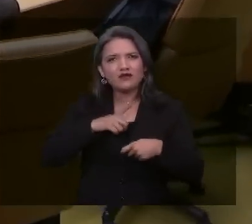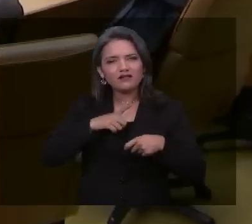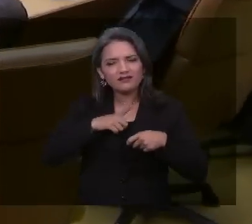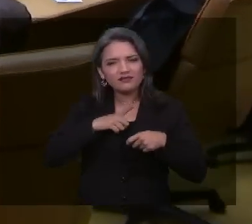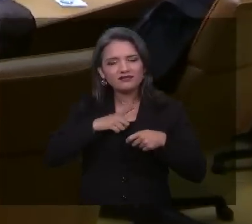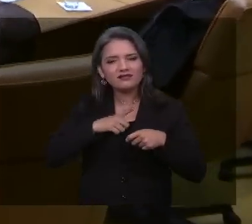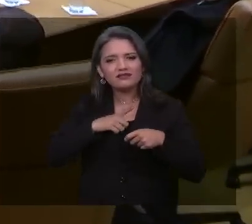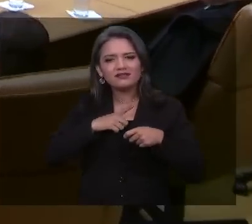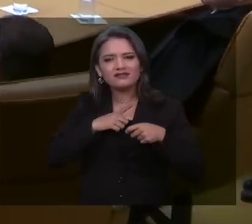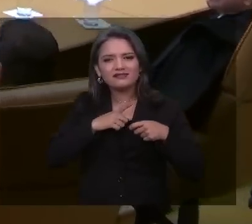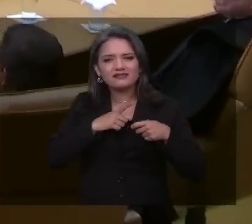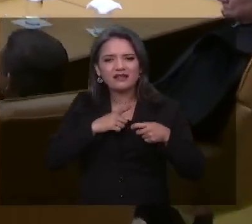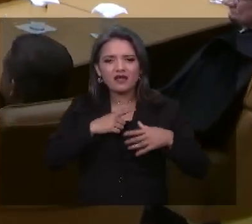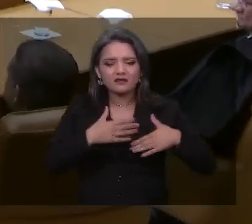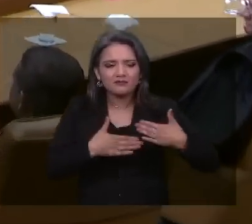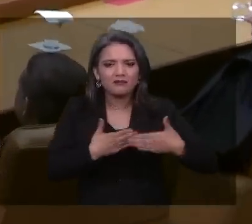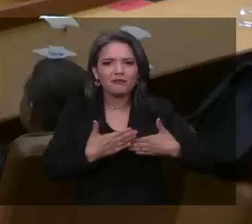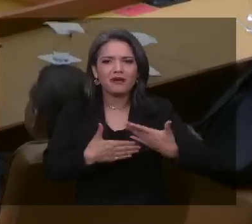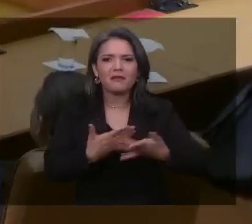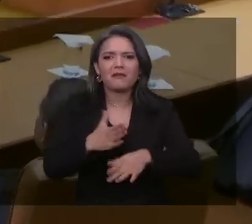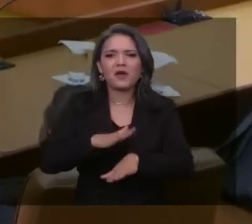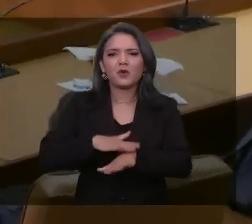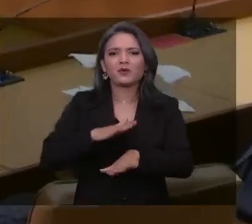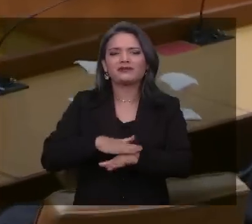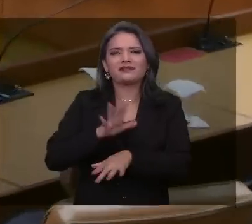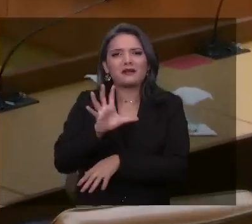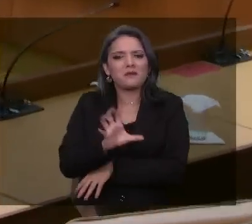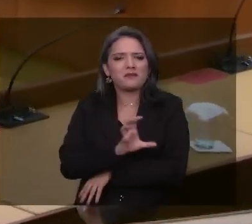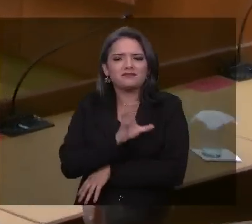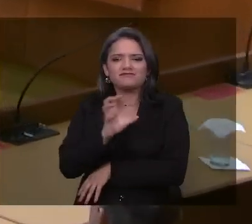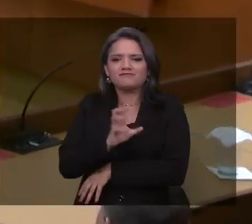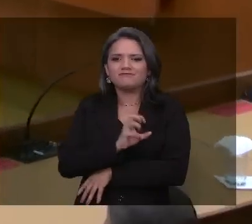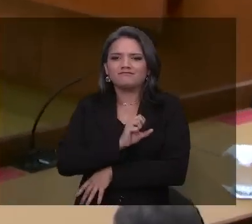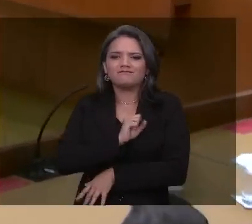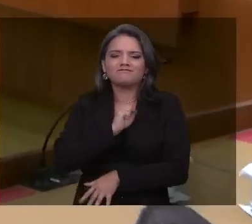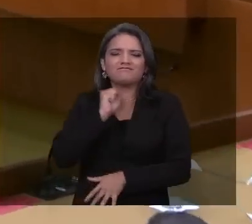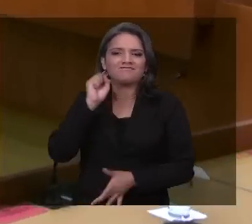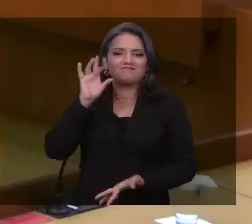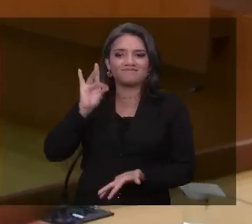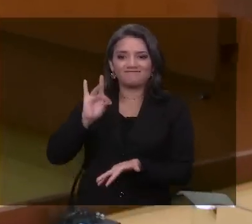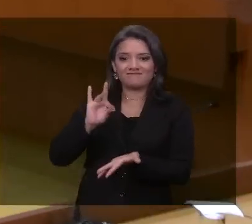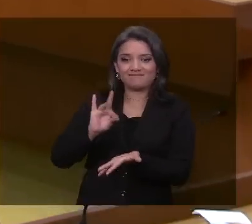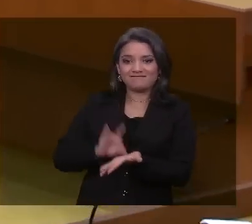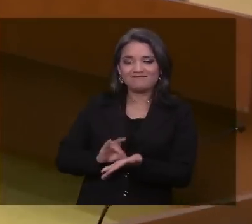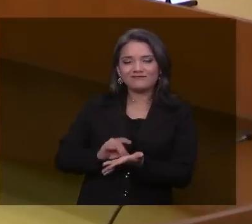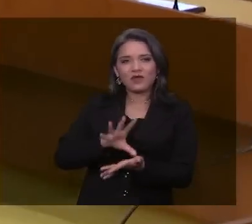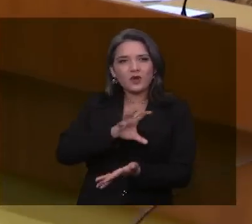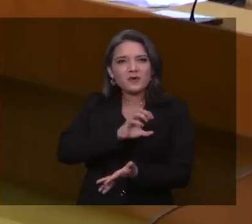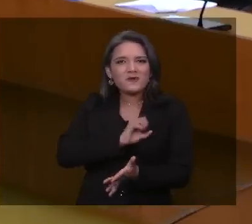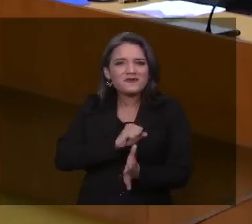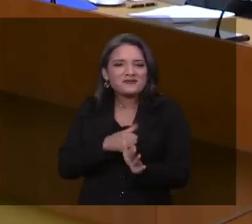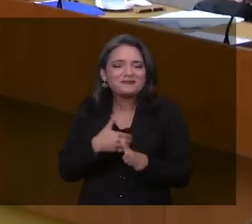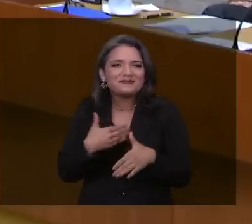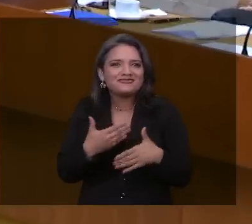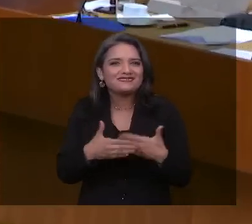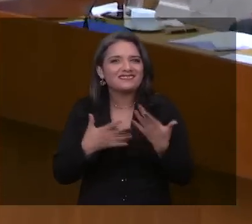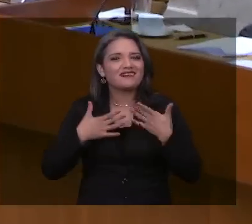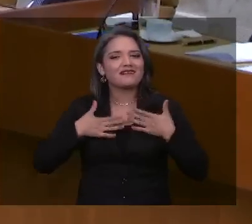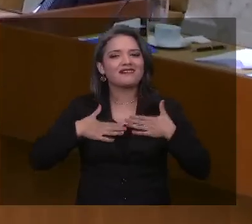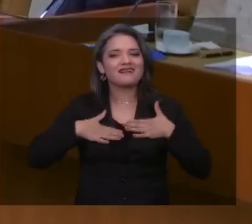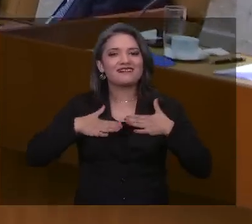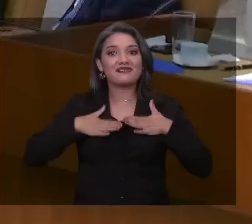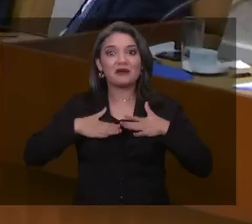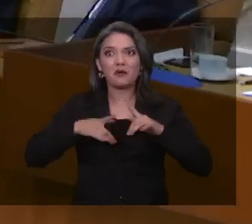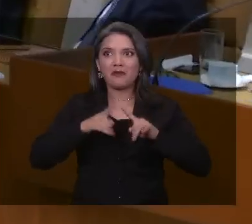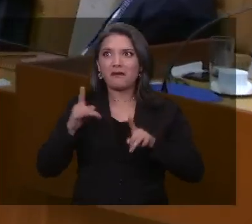conduzir um tempo de te amar, te amando devagar e